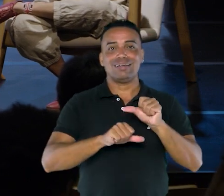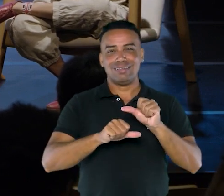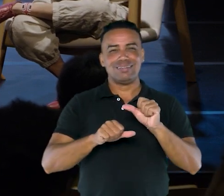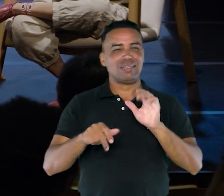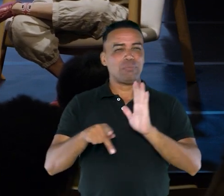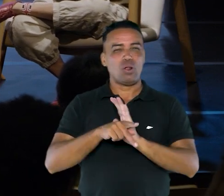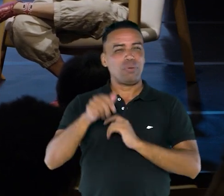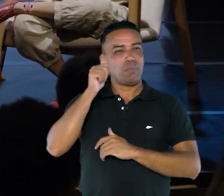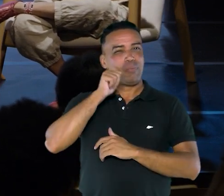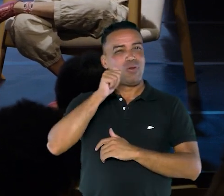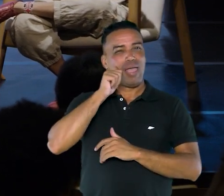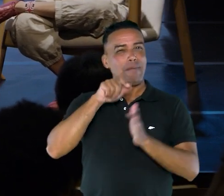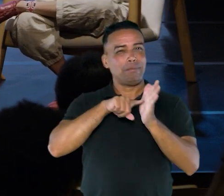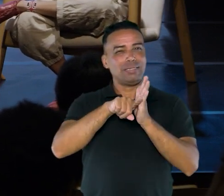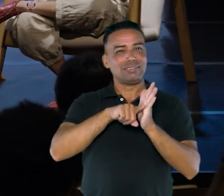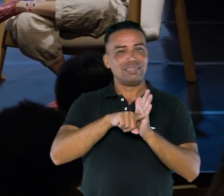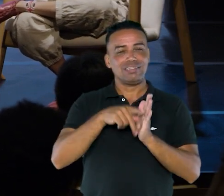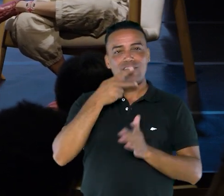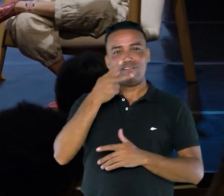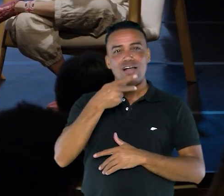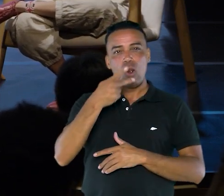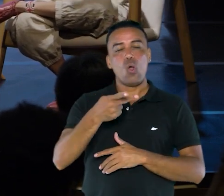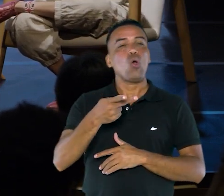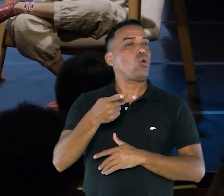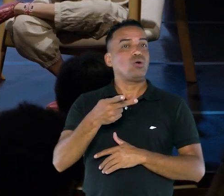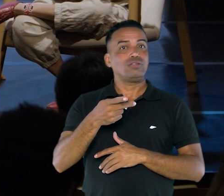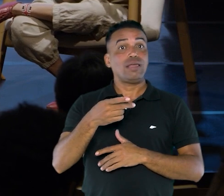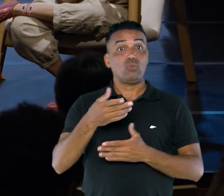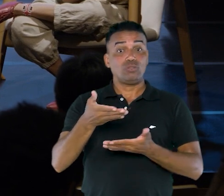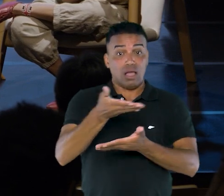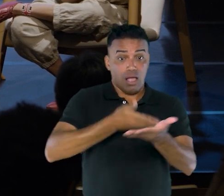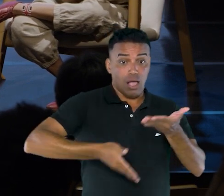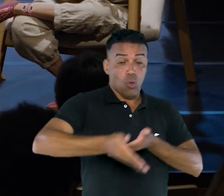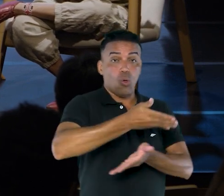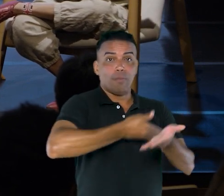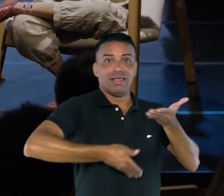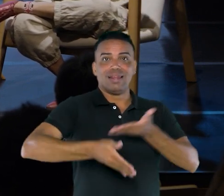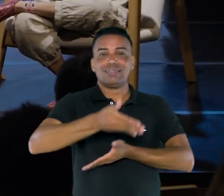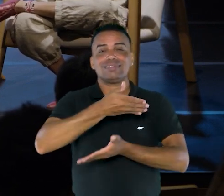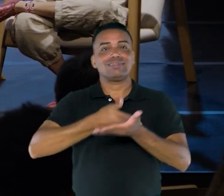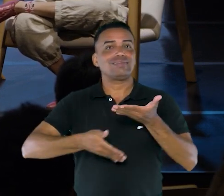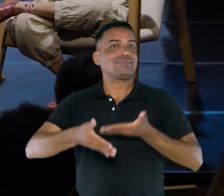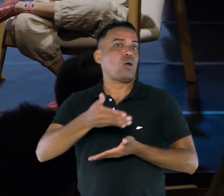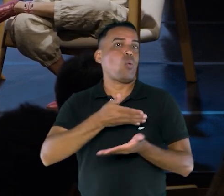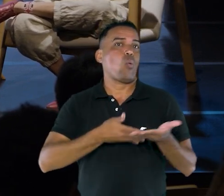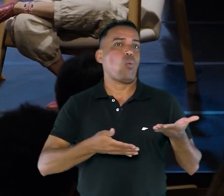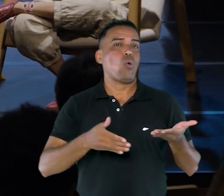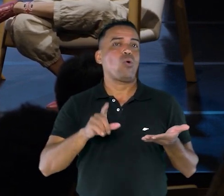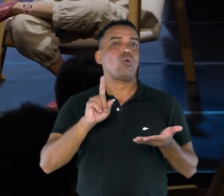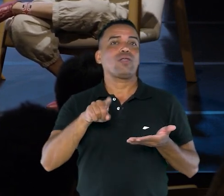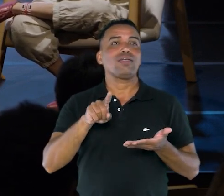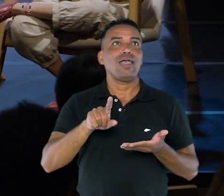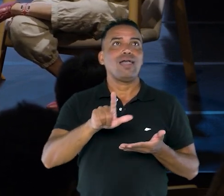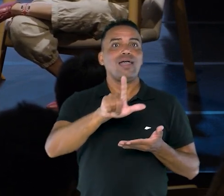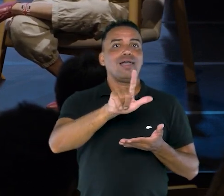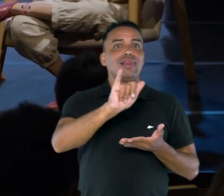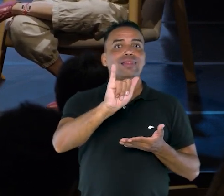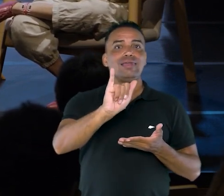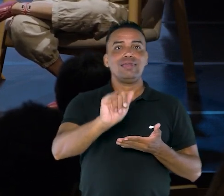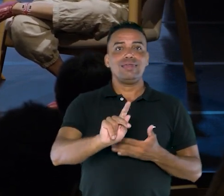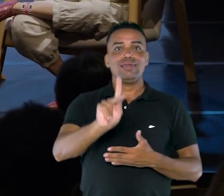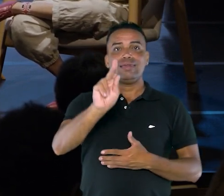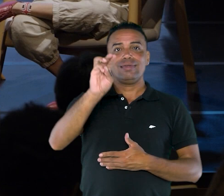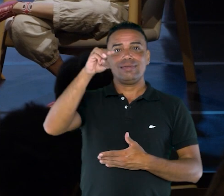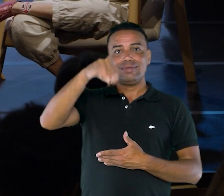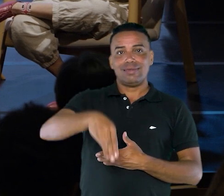começou com a Lynn Margulis, quando chegou e disse assim, olha, tem muita cooperação aí. O que é o líquen?